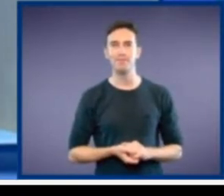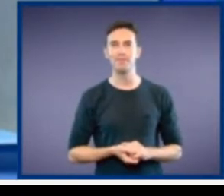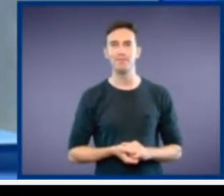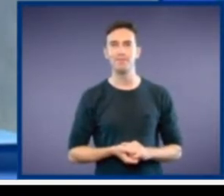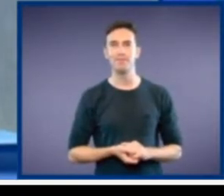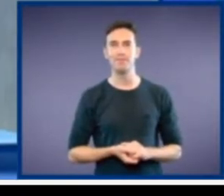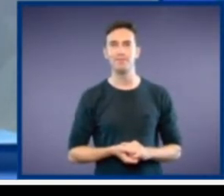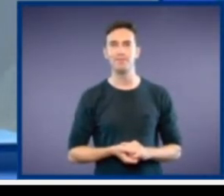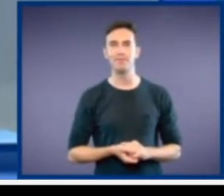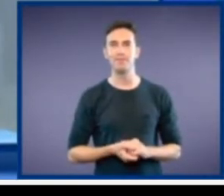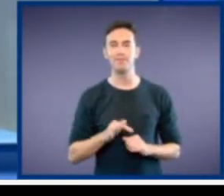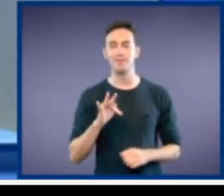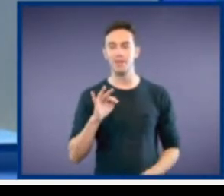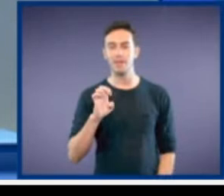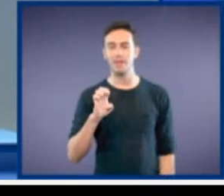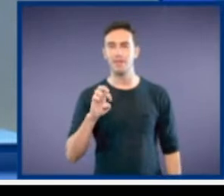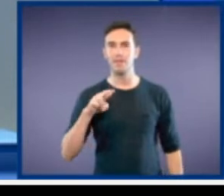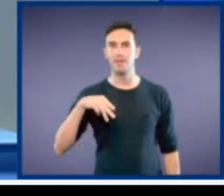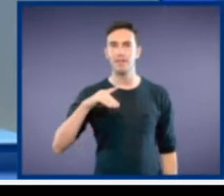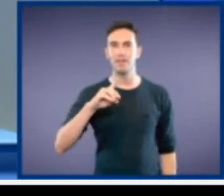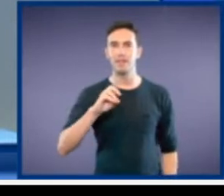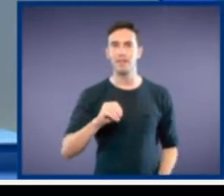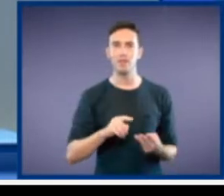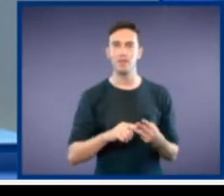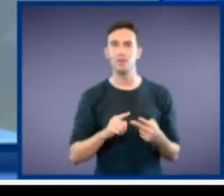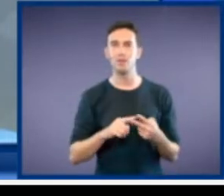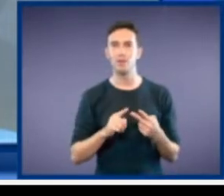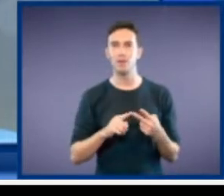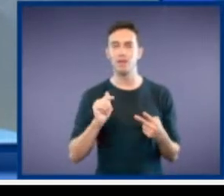Fernando, Dr. André,